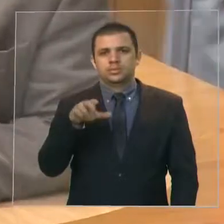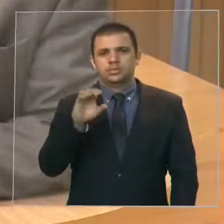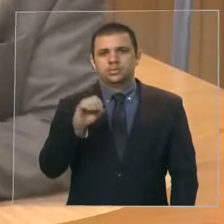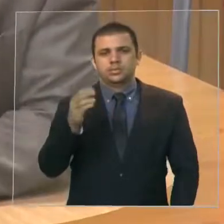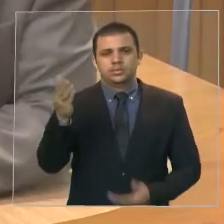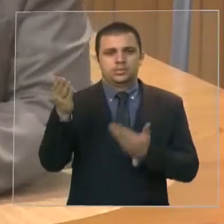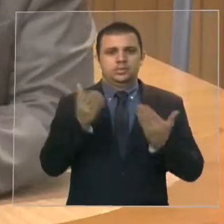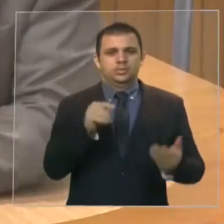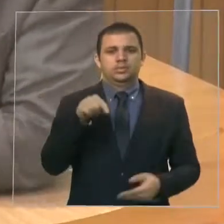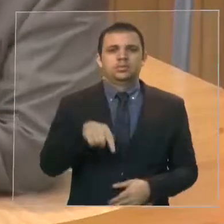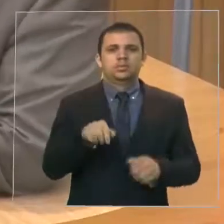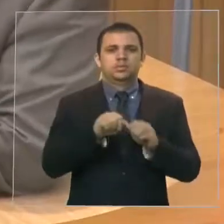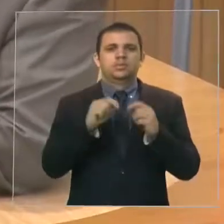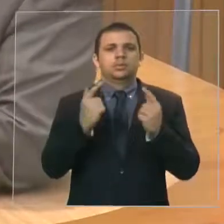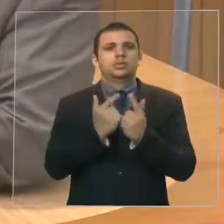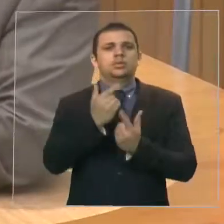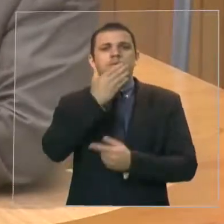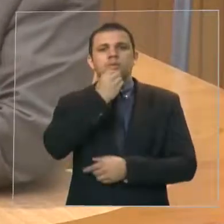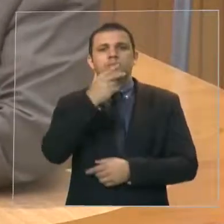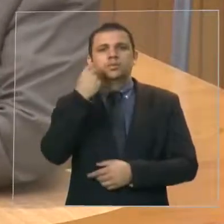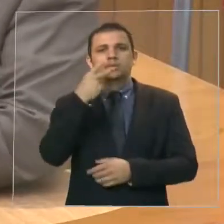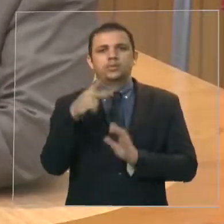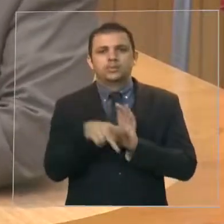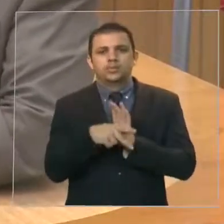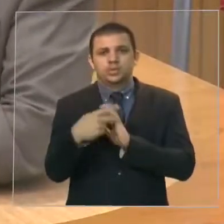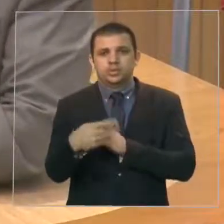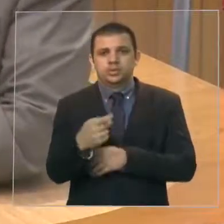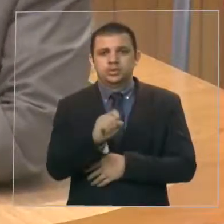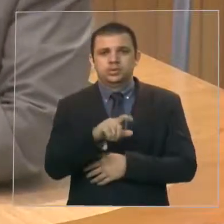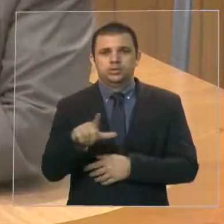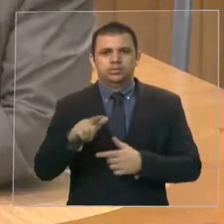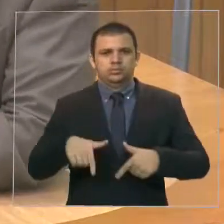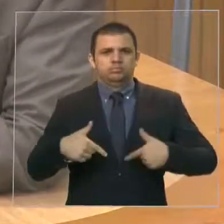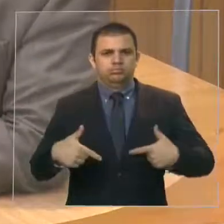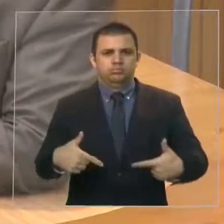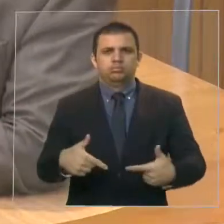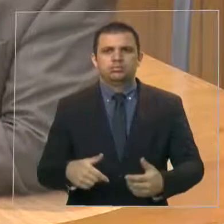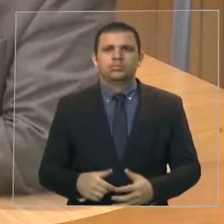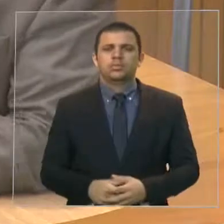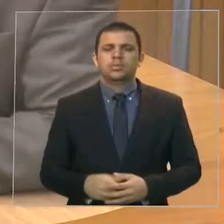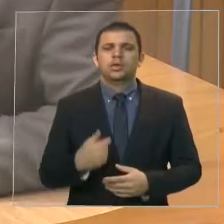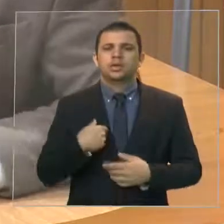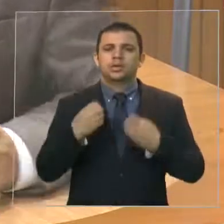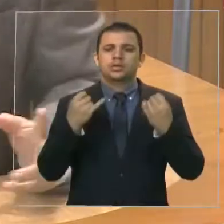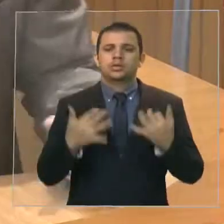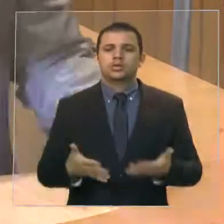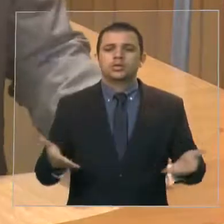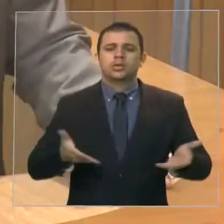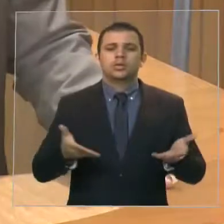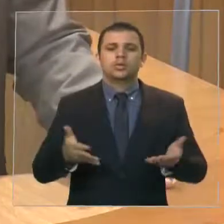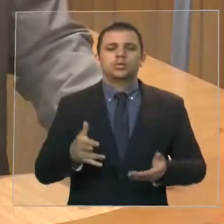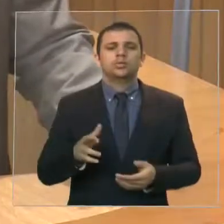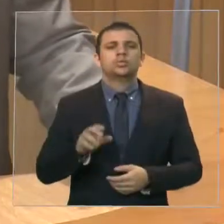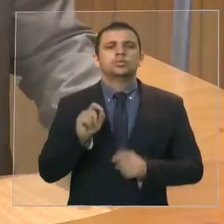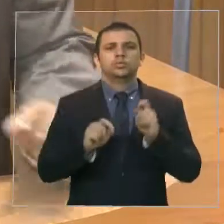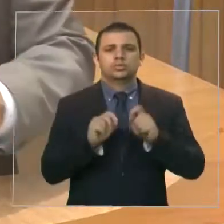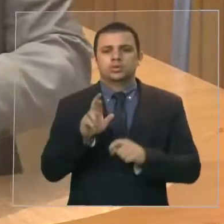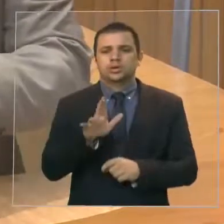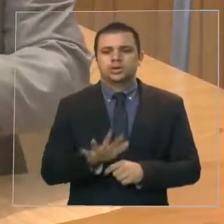presidente, quero hoje falar e destacar aqui de uma das regiões mais bonitas do estado do